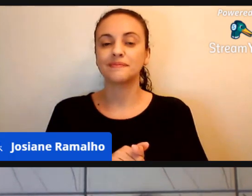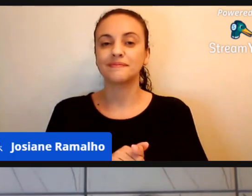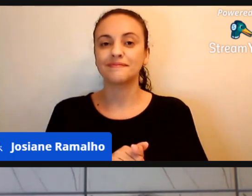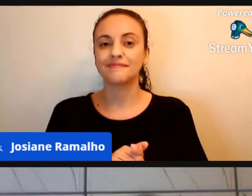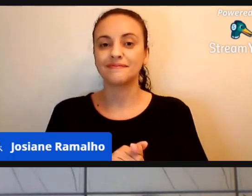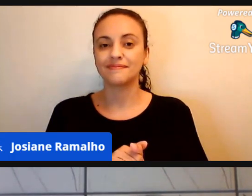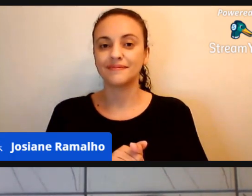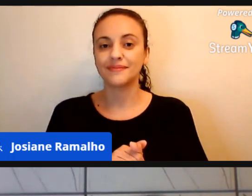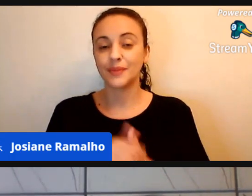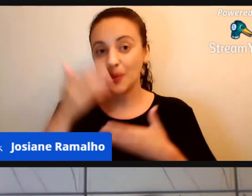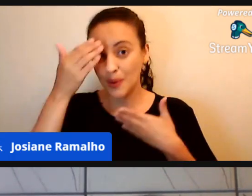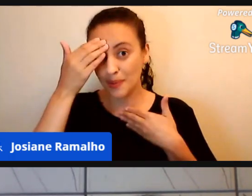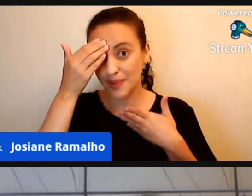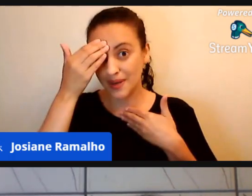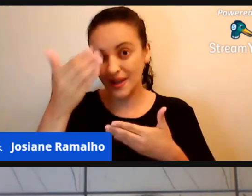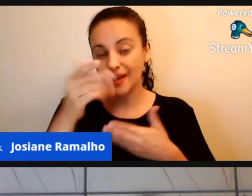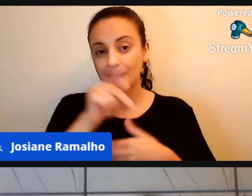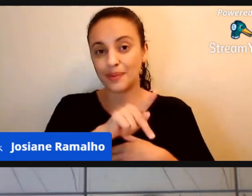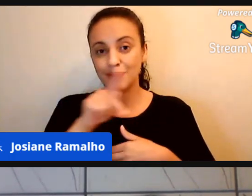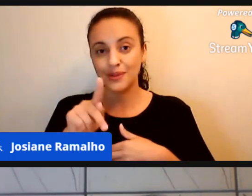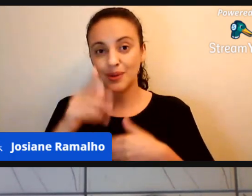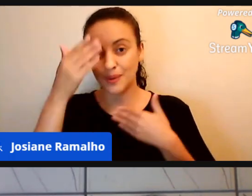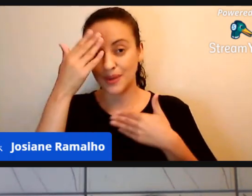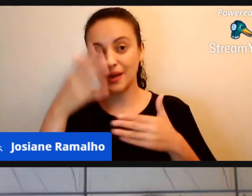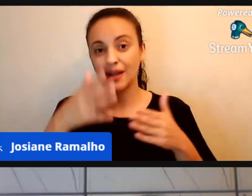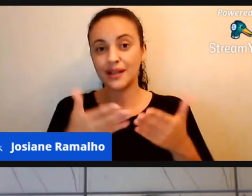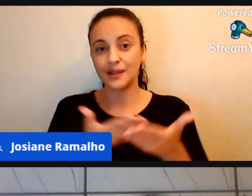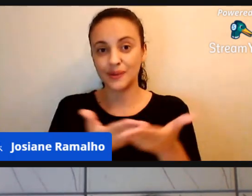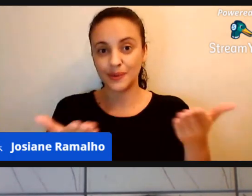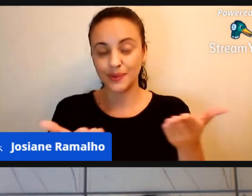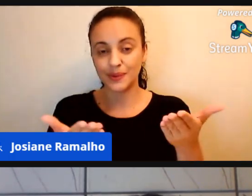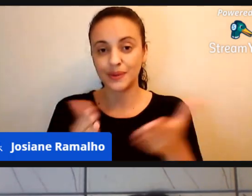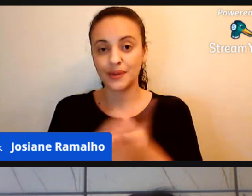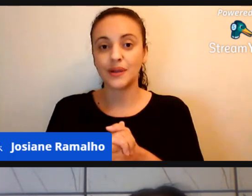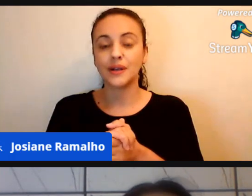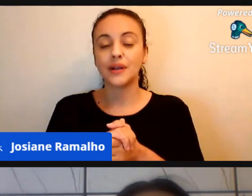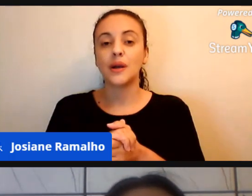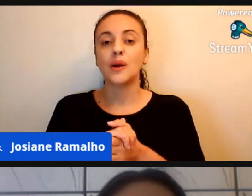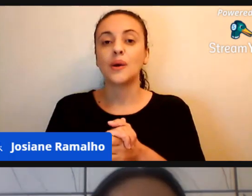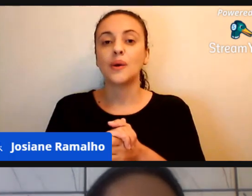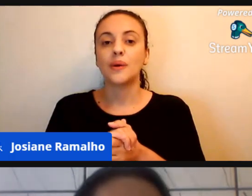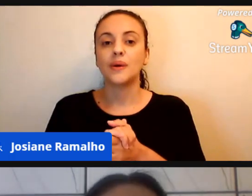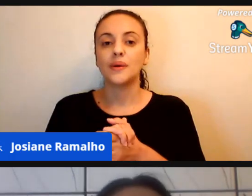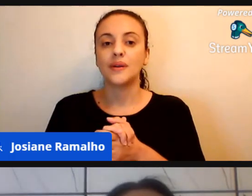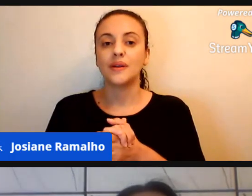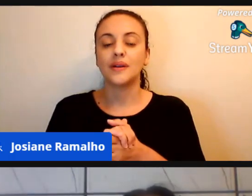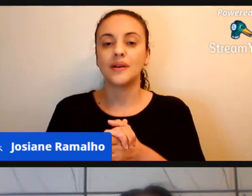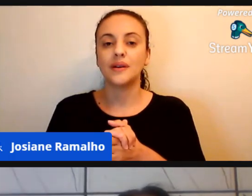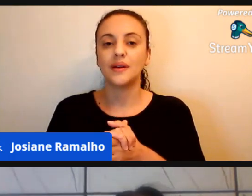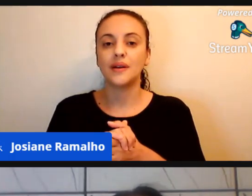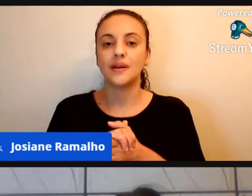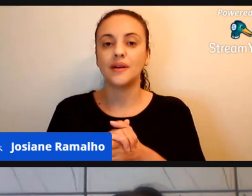Muito obrigada, professor, obrigada a todos, né? O professor